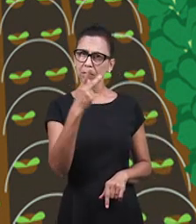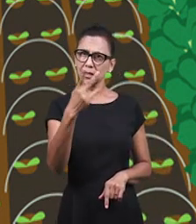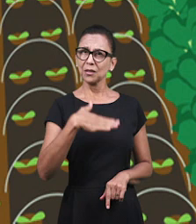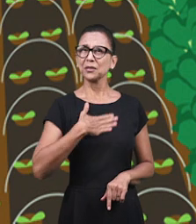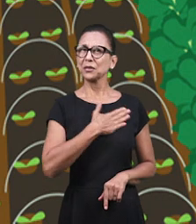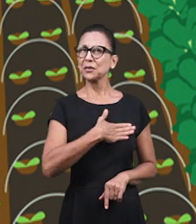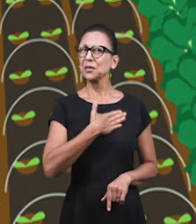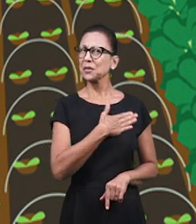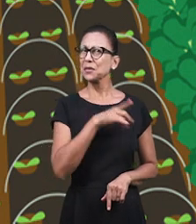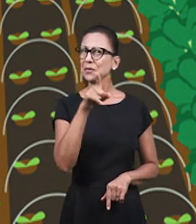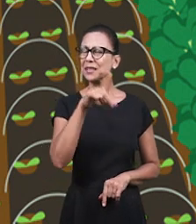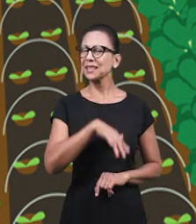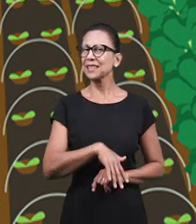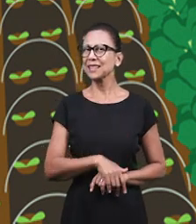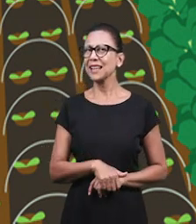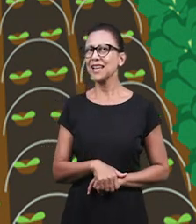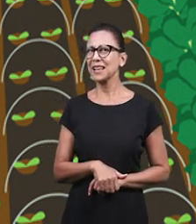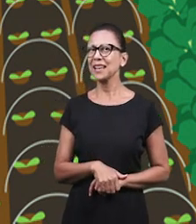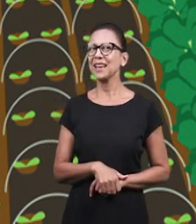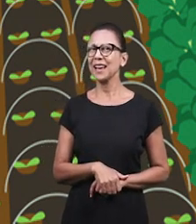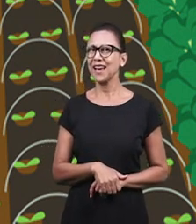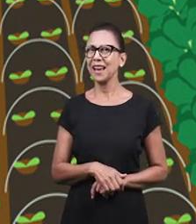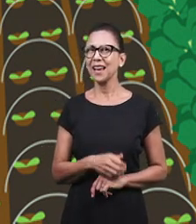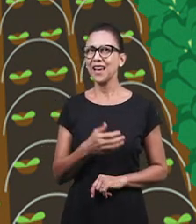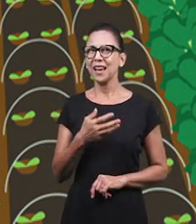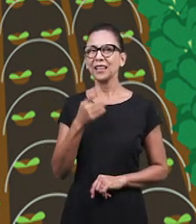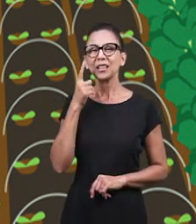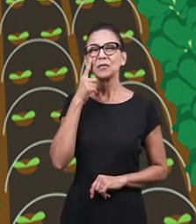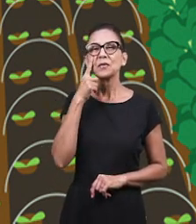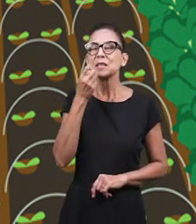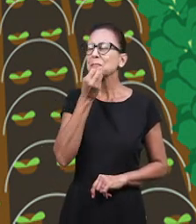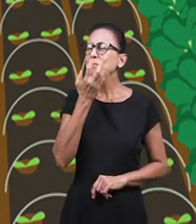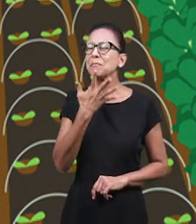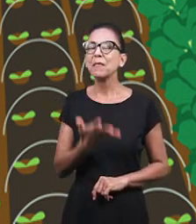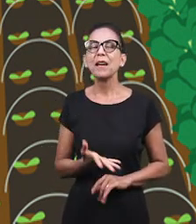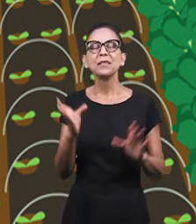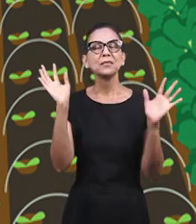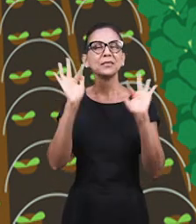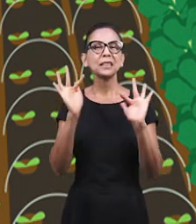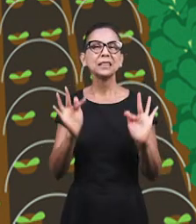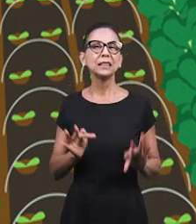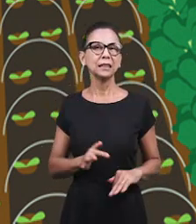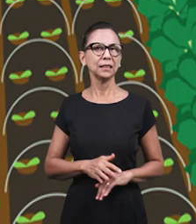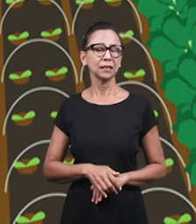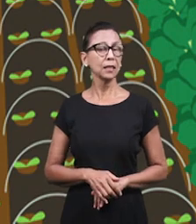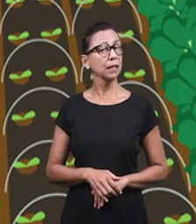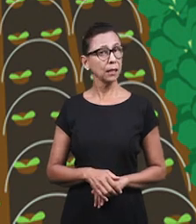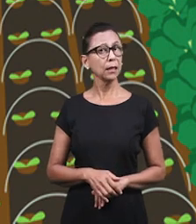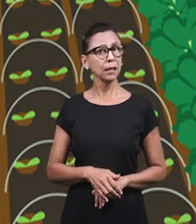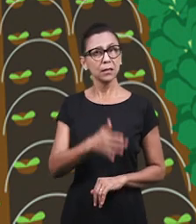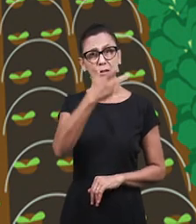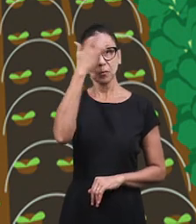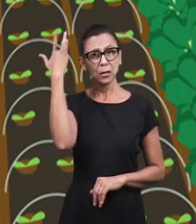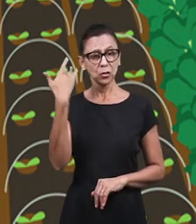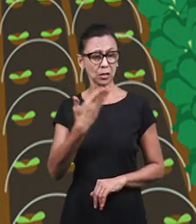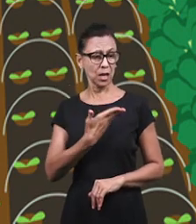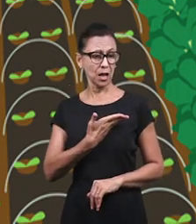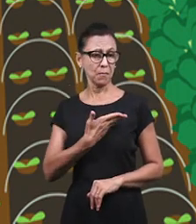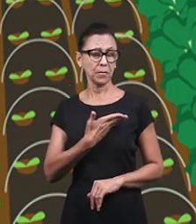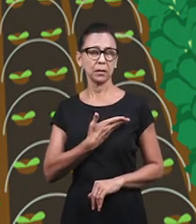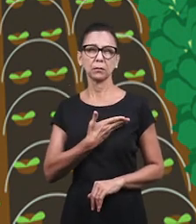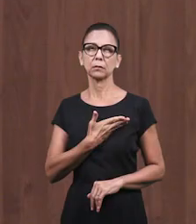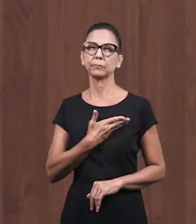você, quero o seu bem. Muitas vezes são pessoas próximas de nós, são nossos colegas, são os que se dizem